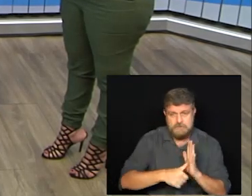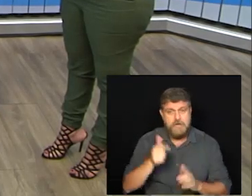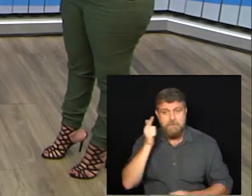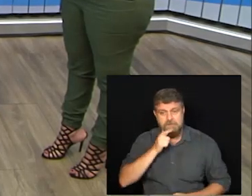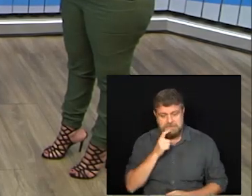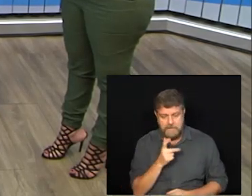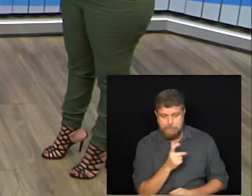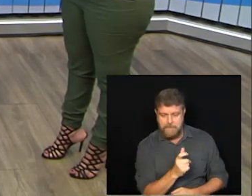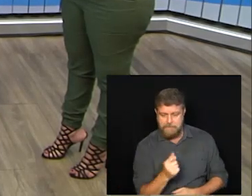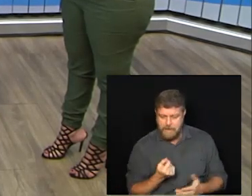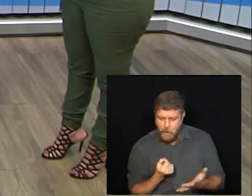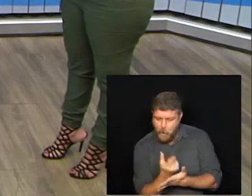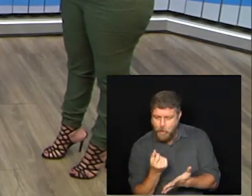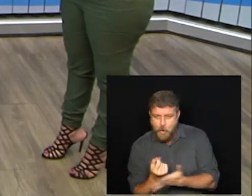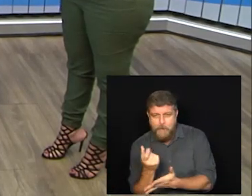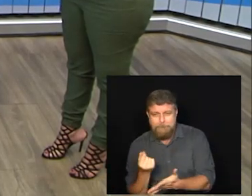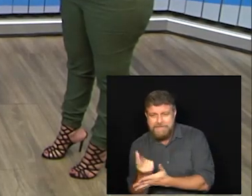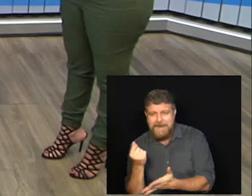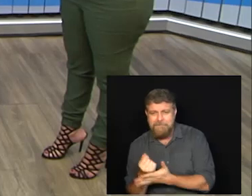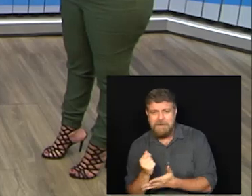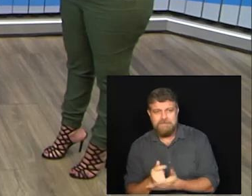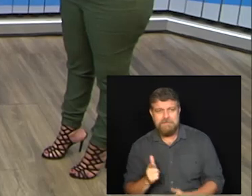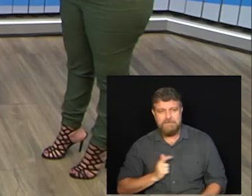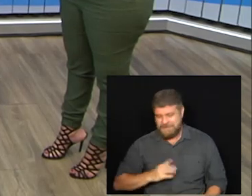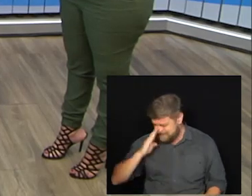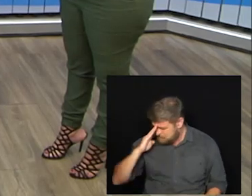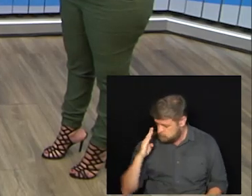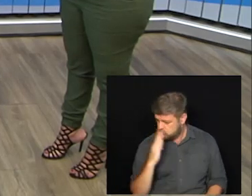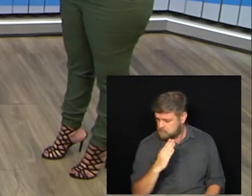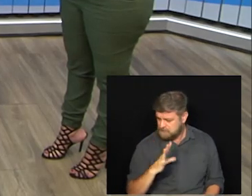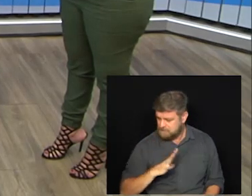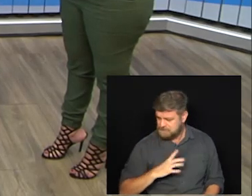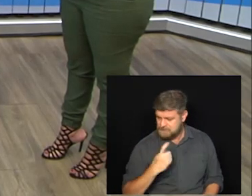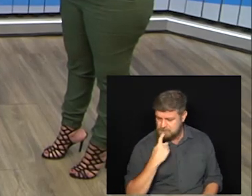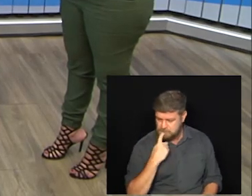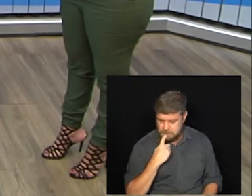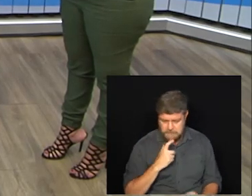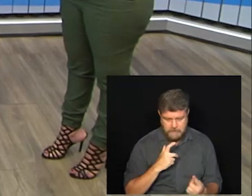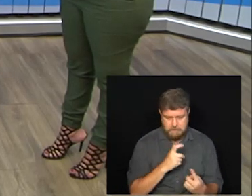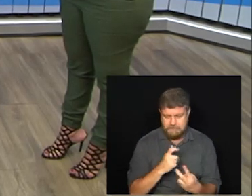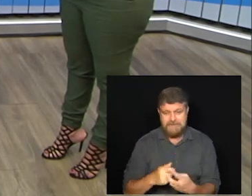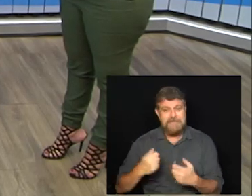poder adquirir as vacinas e chegarem diretamente aqui na cidade de Campinas e